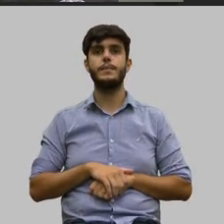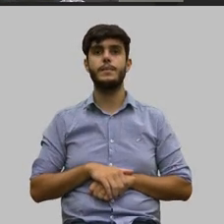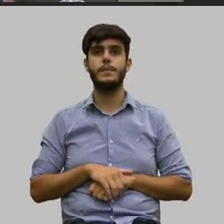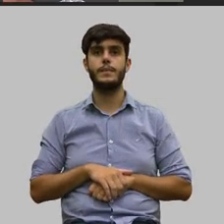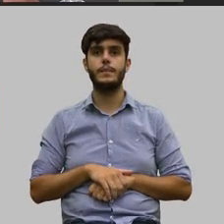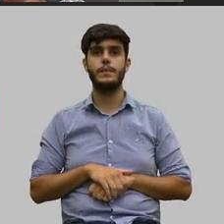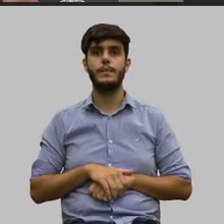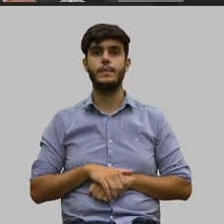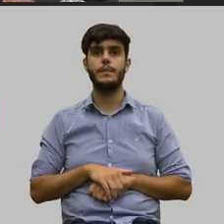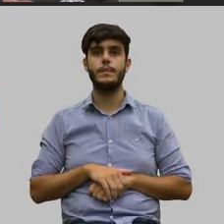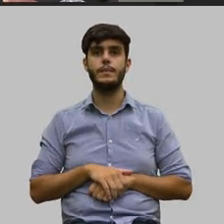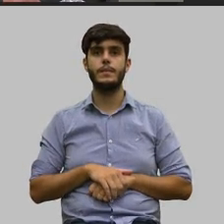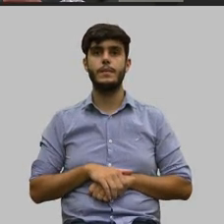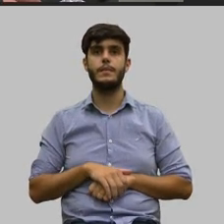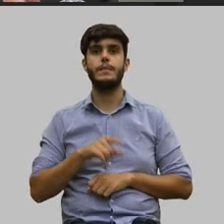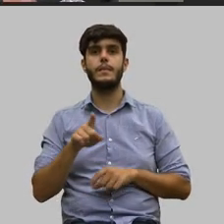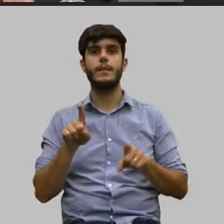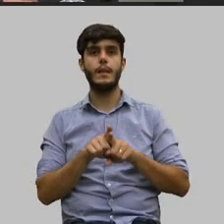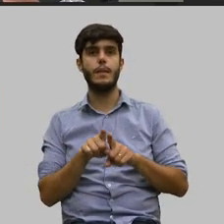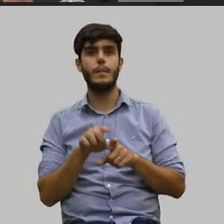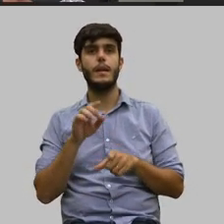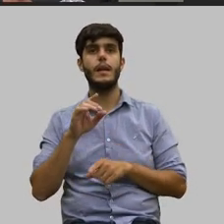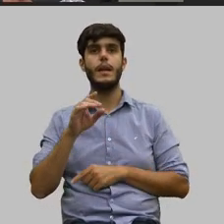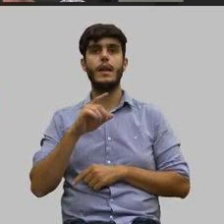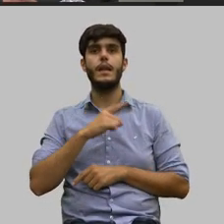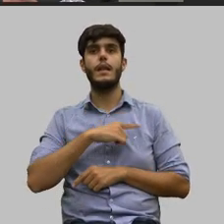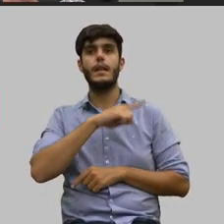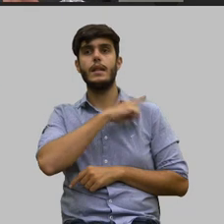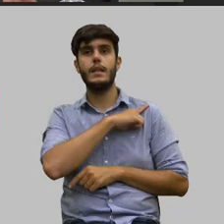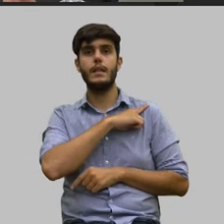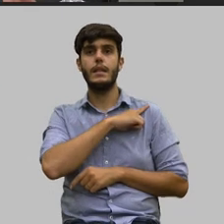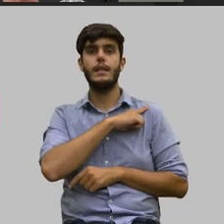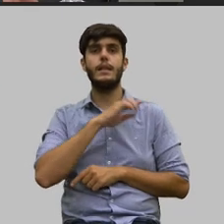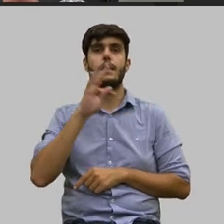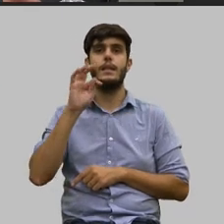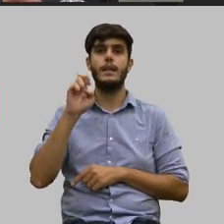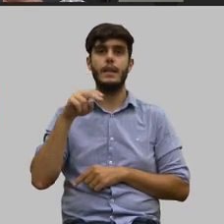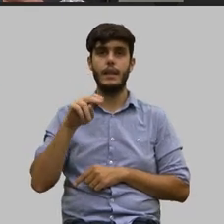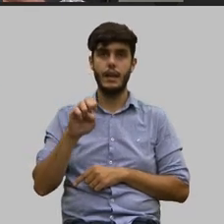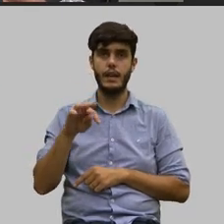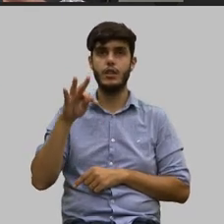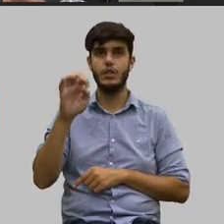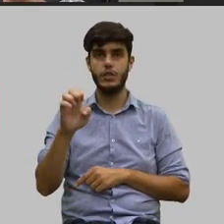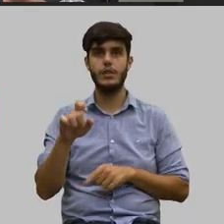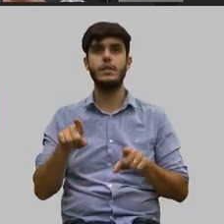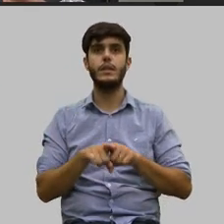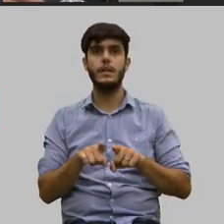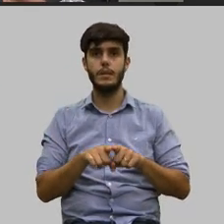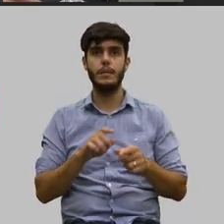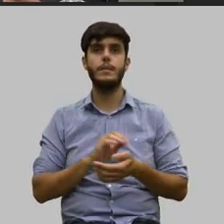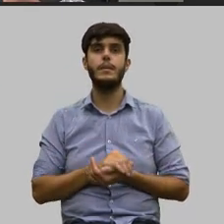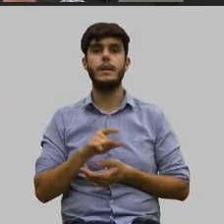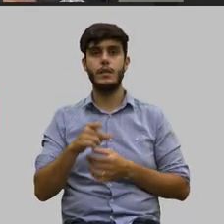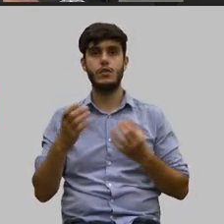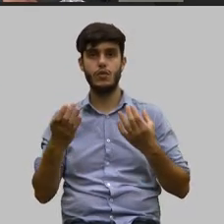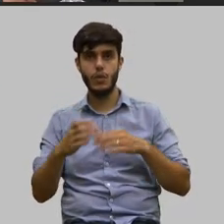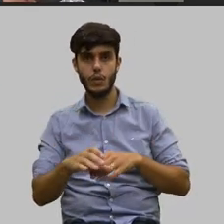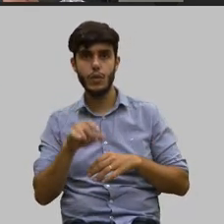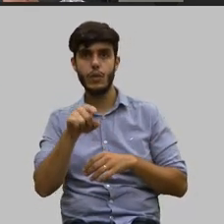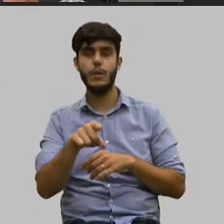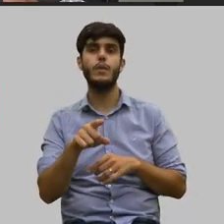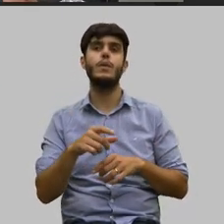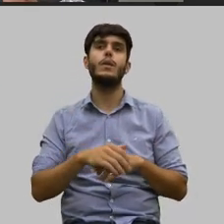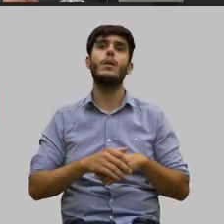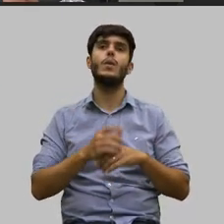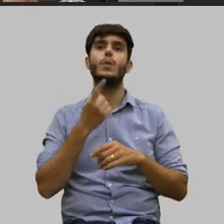à questão dos excedentes nós tivemos no CFO eh desse concurso último né